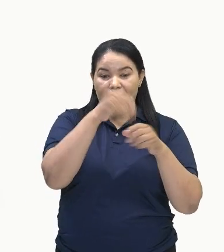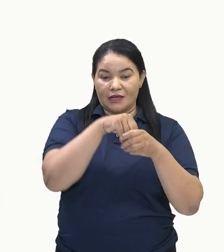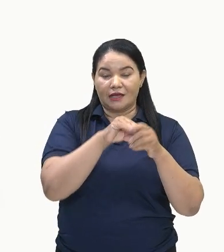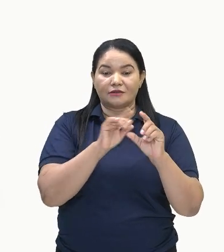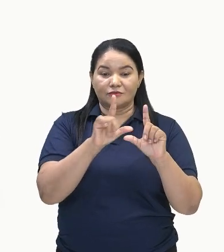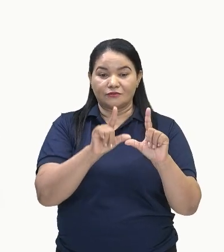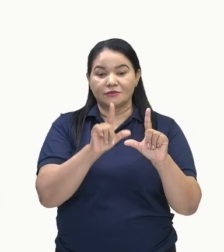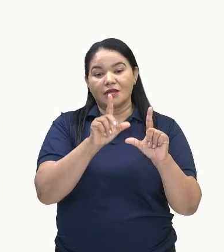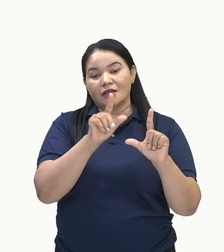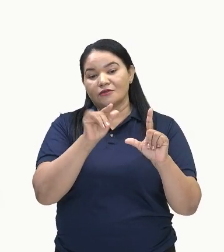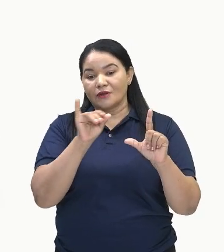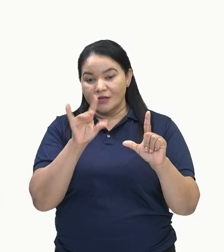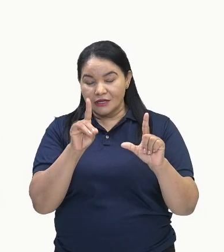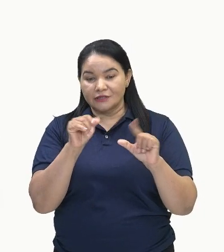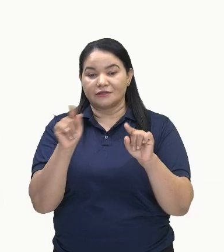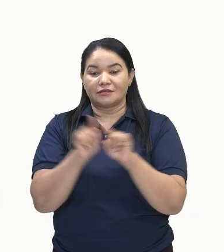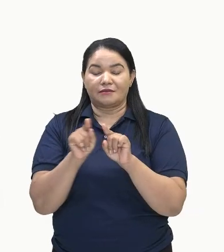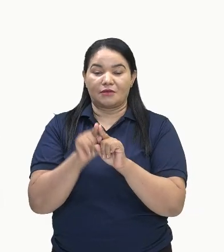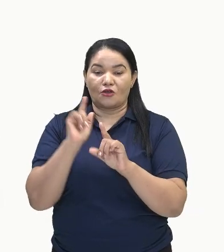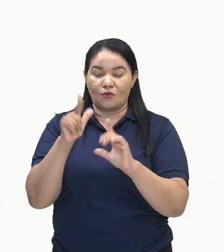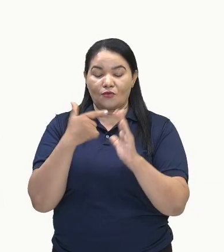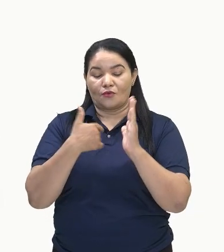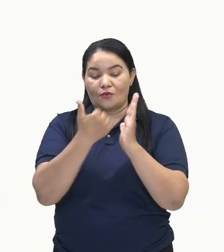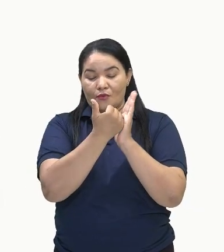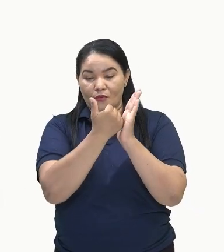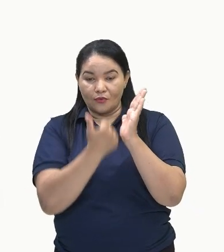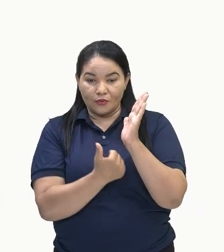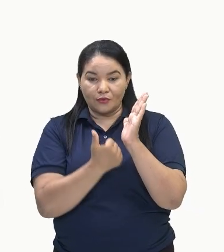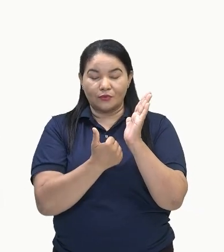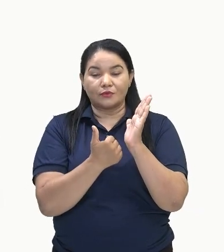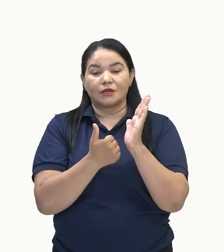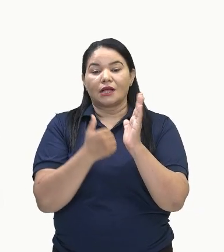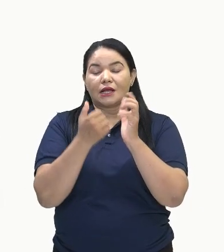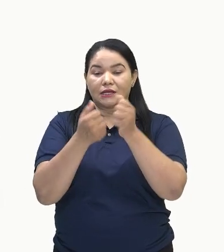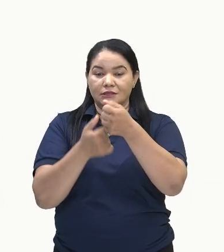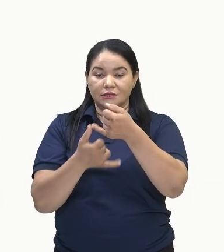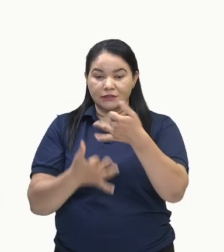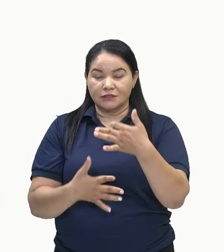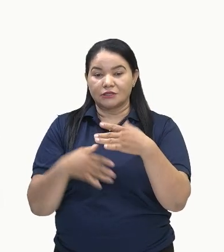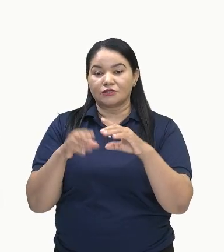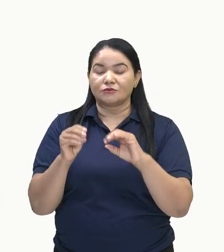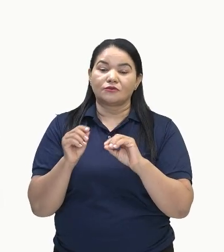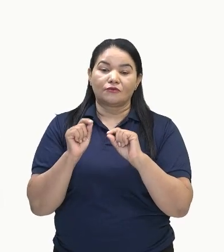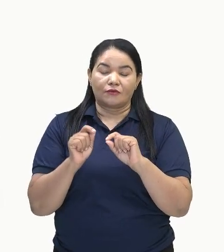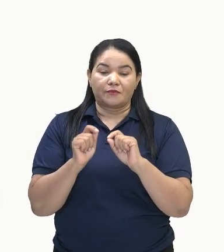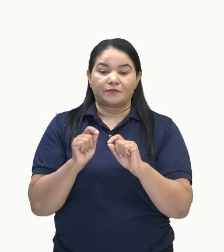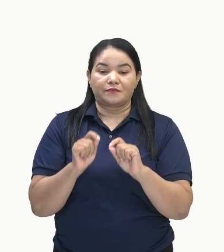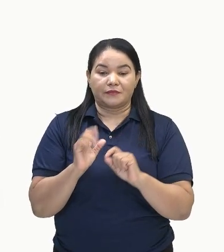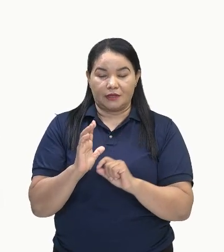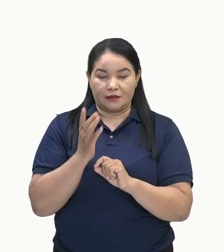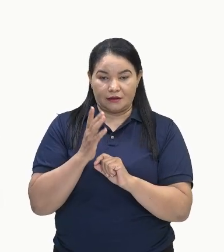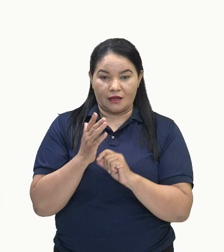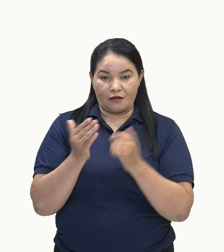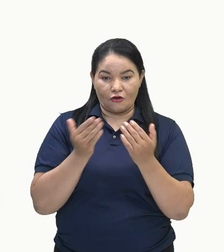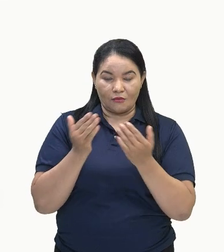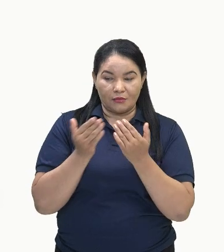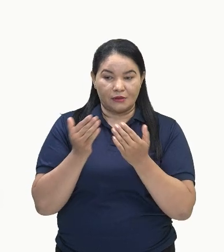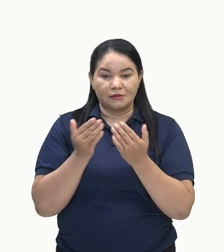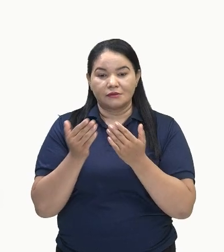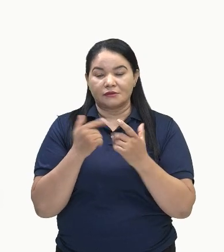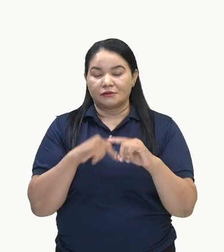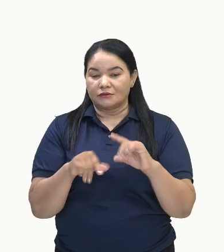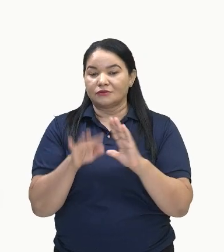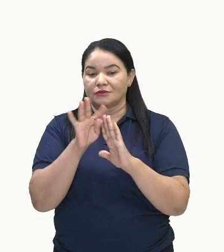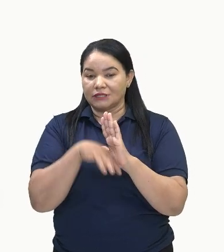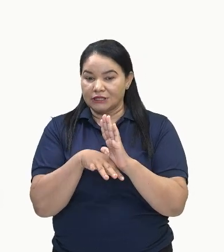os detalhes, né? São as demais informações sobre o fato, comparando com o texto dissertativo,